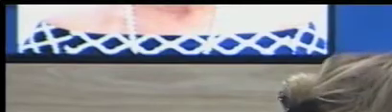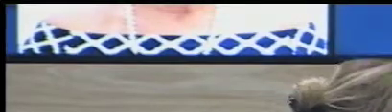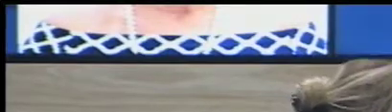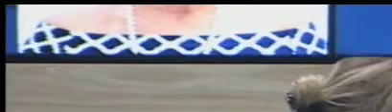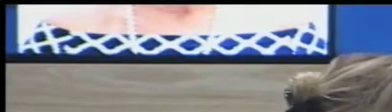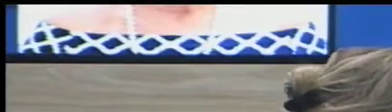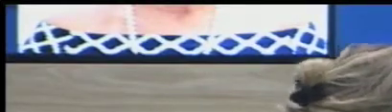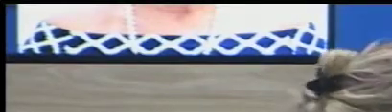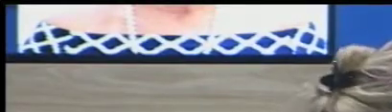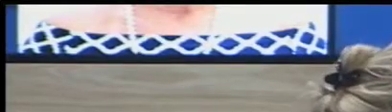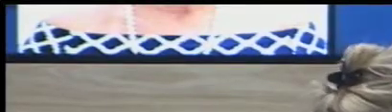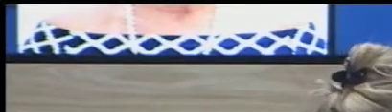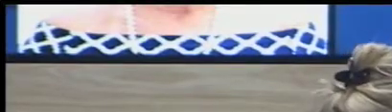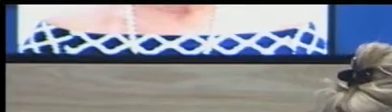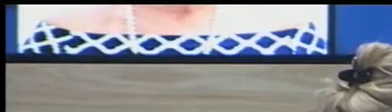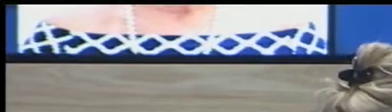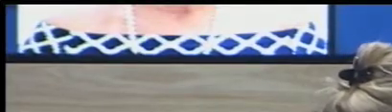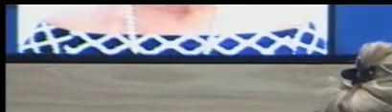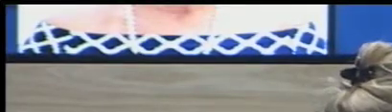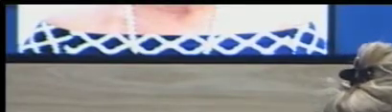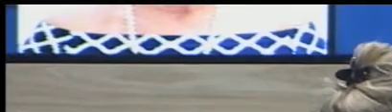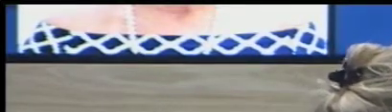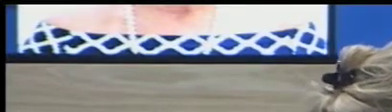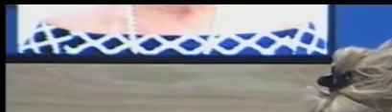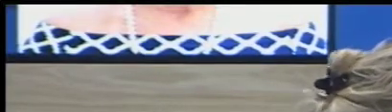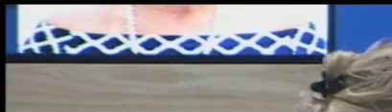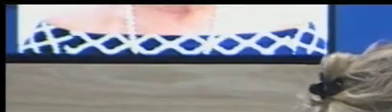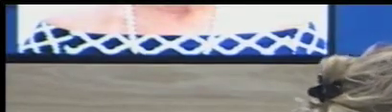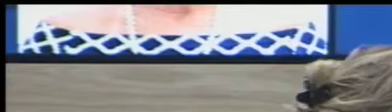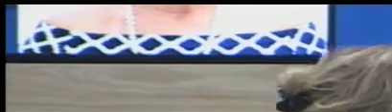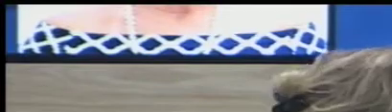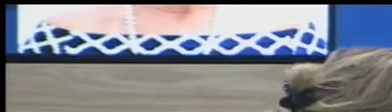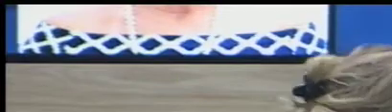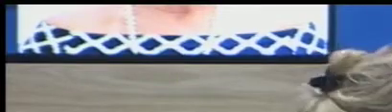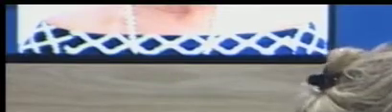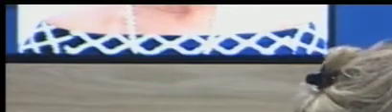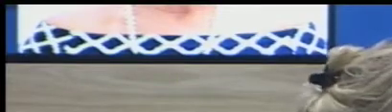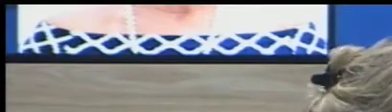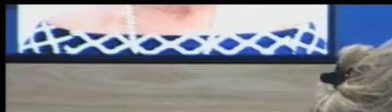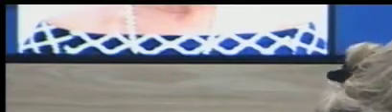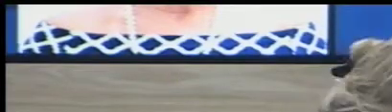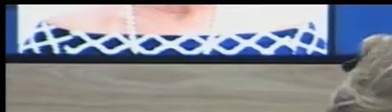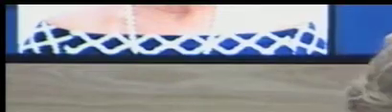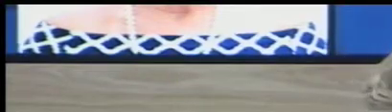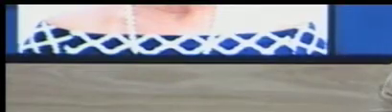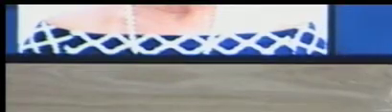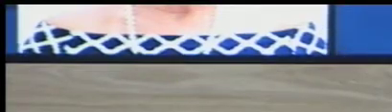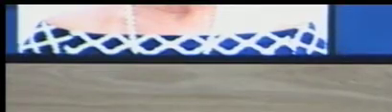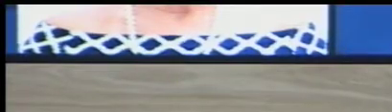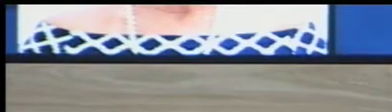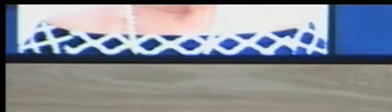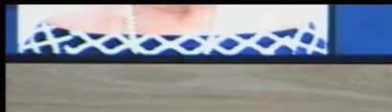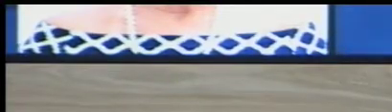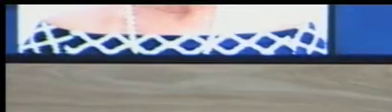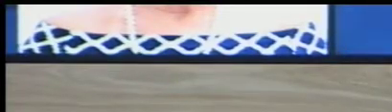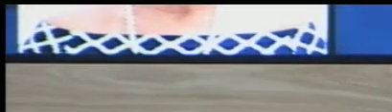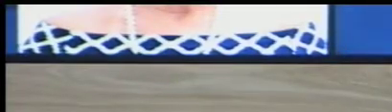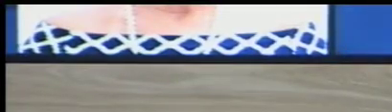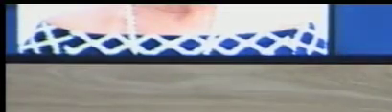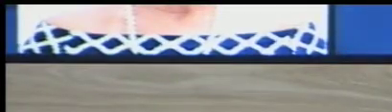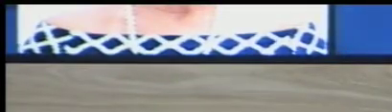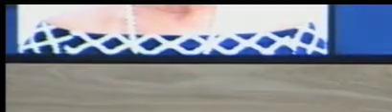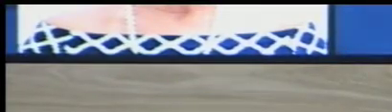se faça essas denúncias. Então, amanhã estarei levando a rede para que a gente